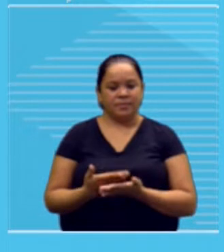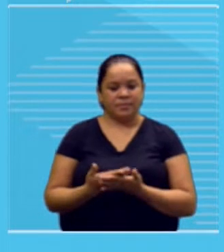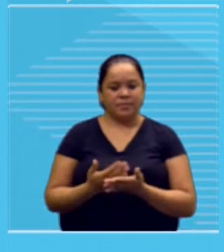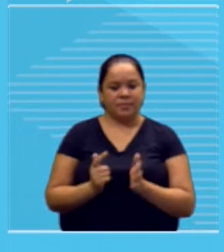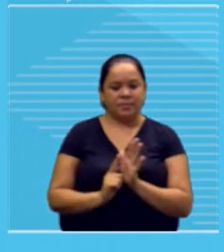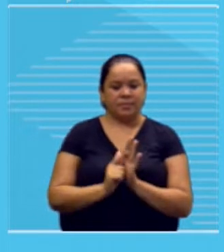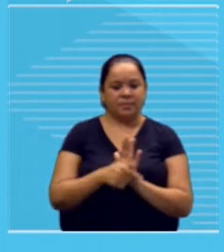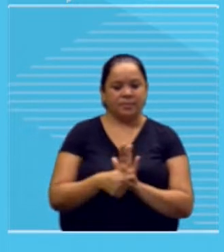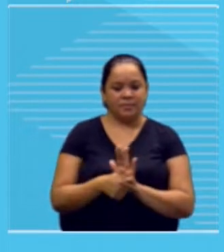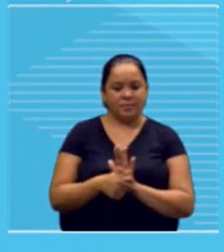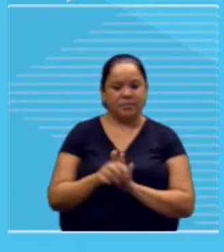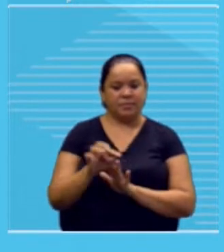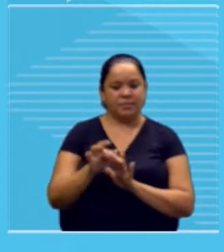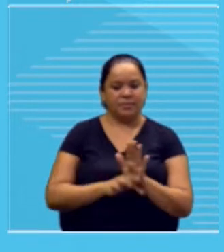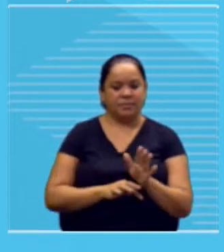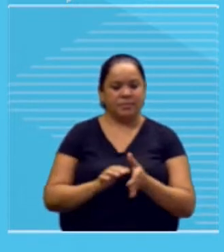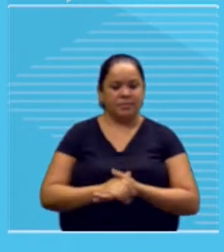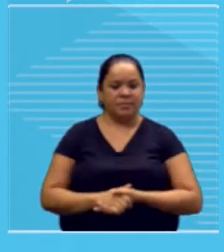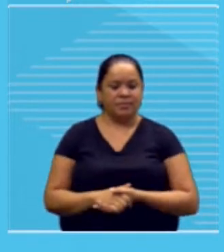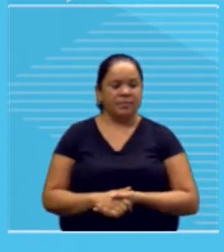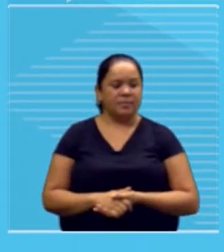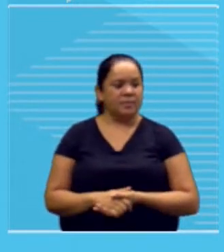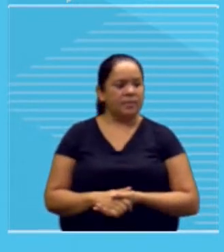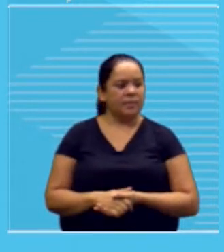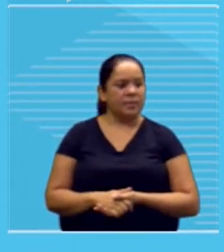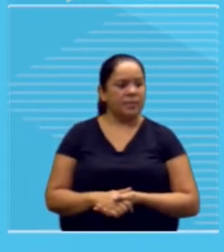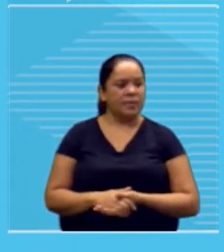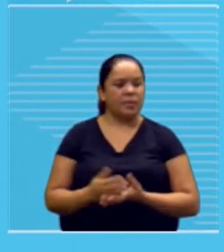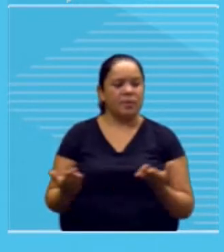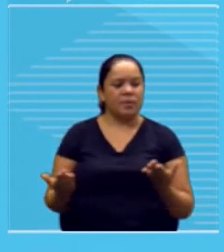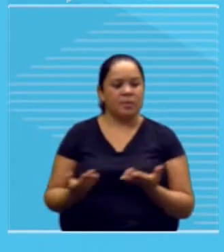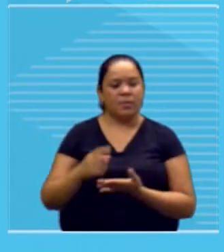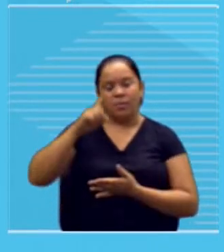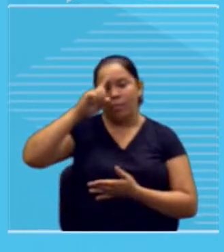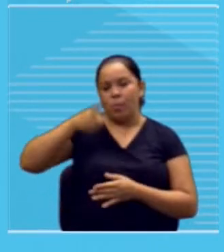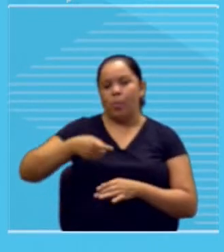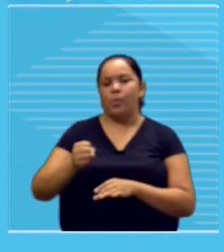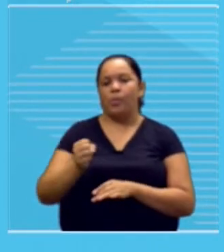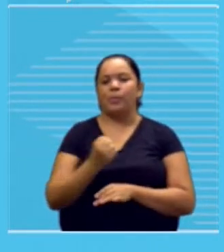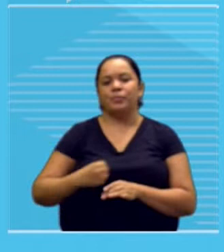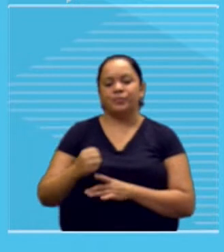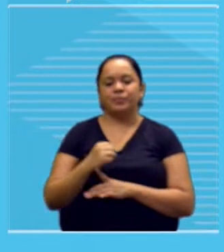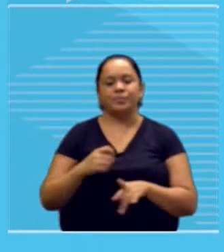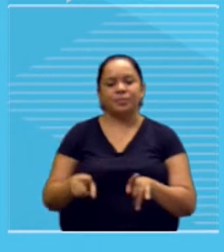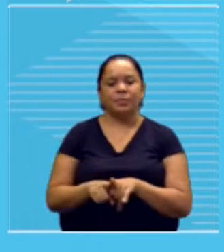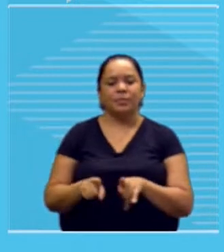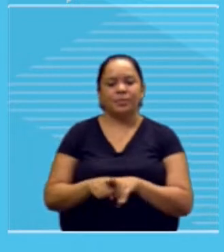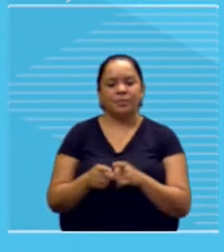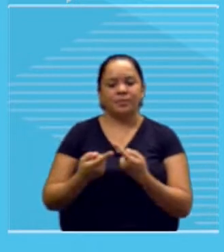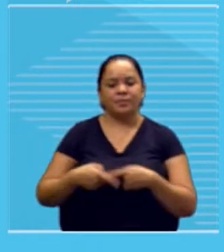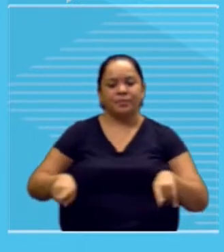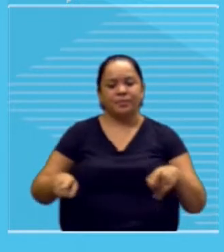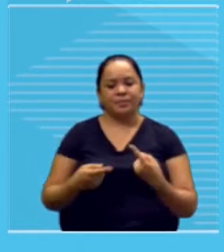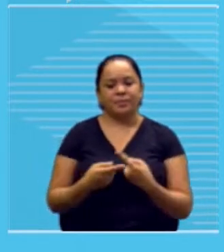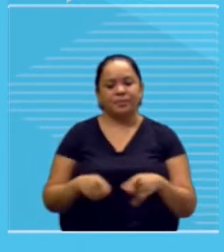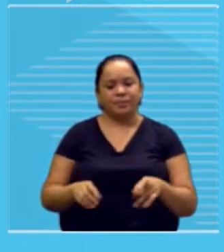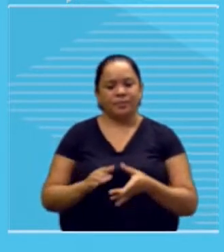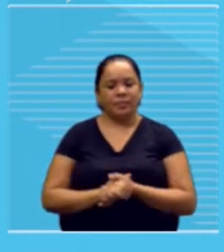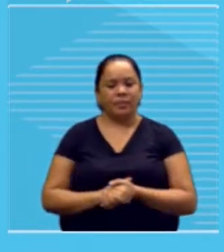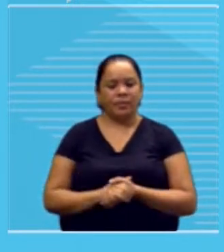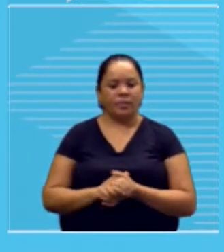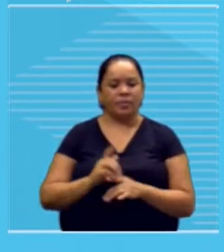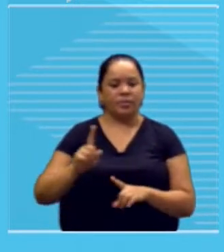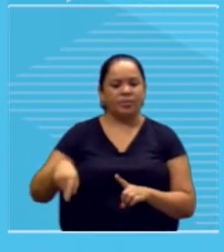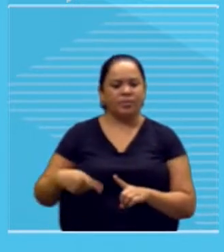falamos de texto publicitário hoje receitas e músicas e o objetivo Qual é o objetivo do encontro de hoje